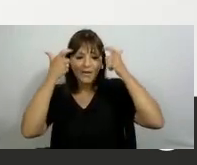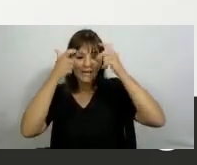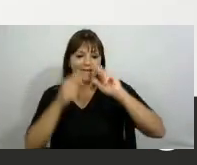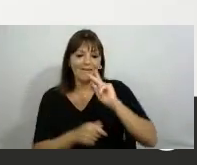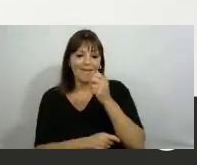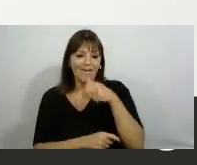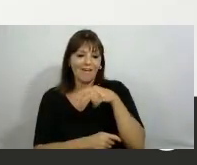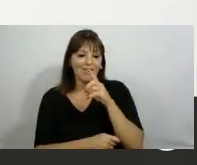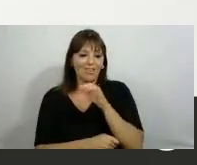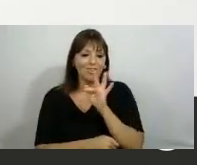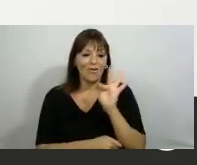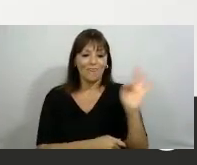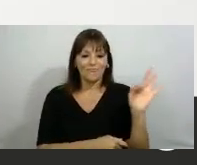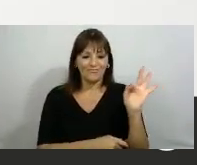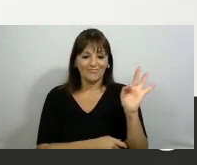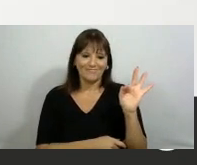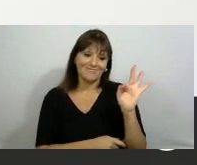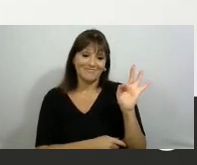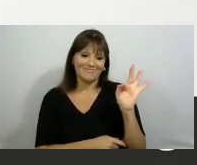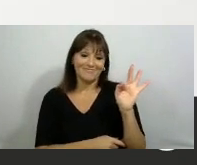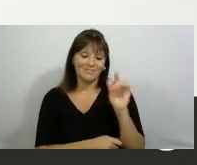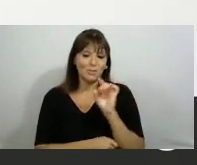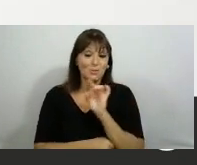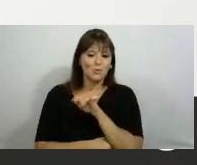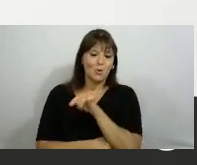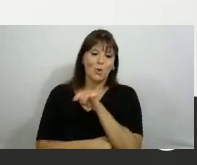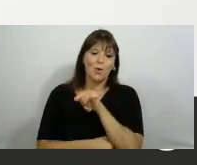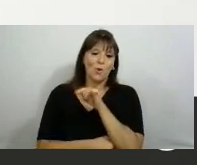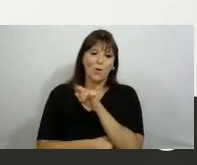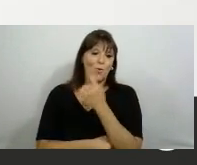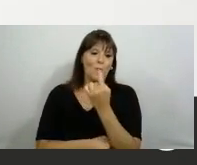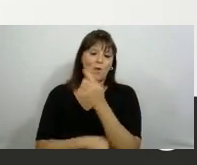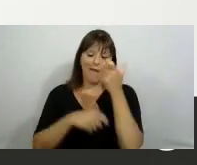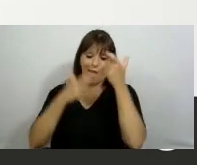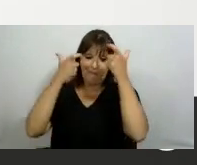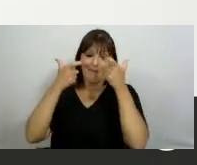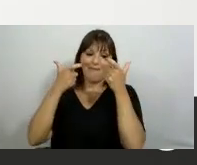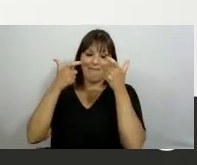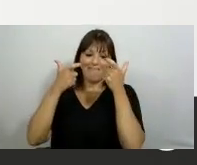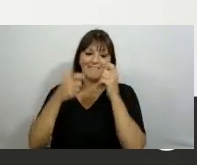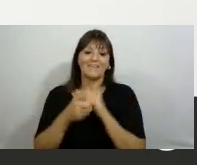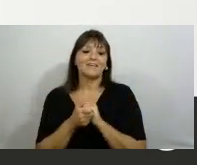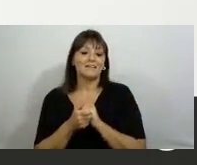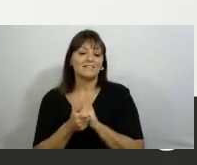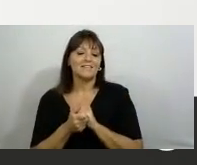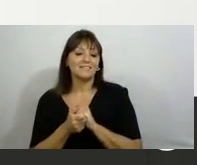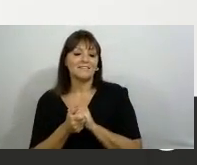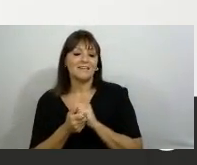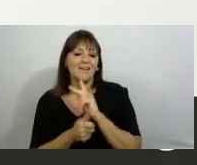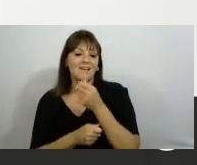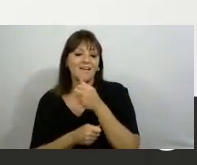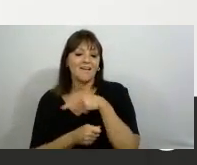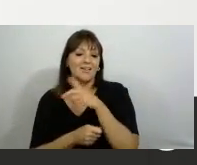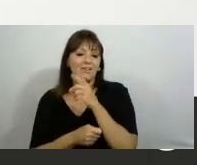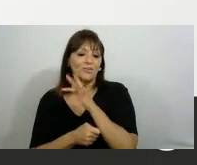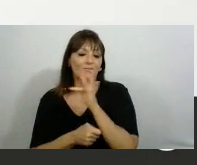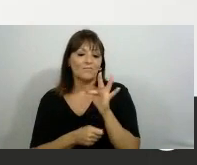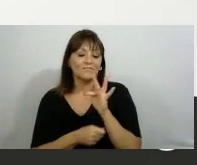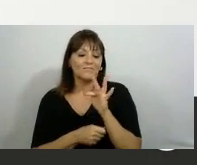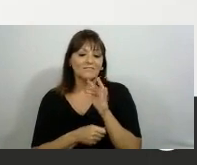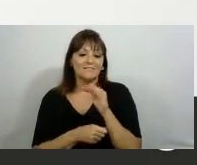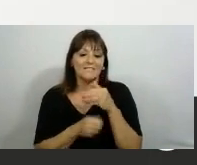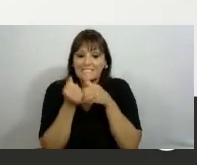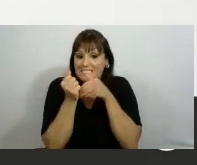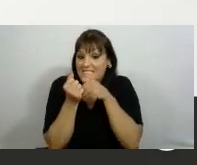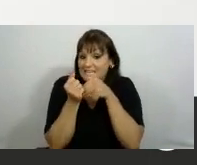Esse aí, tipo, só tem aquele cara, o Rei do Randolph. Randolph Secretos. Esse passa depois de 11 horas da